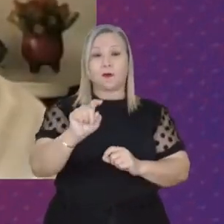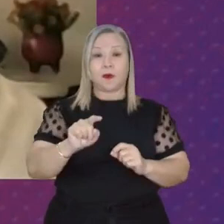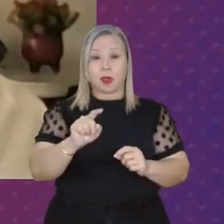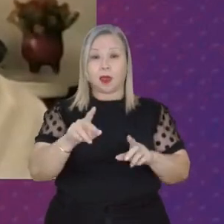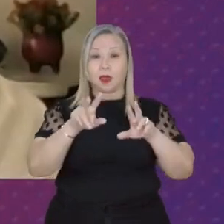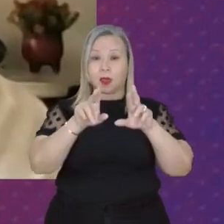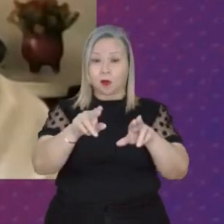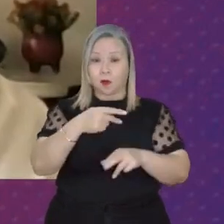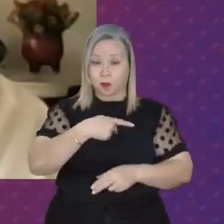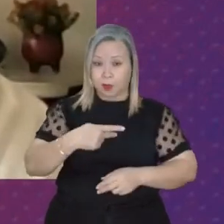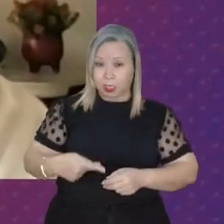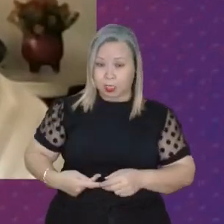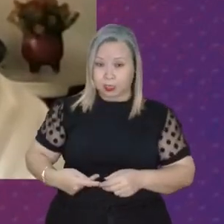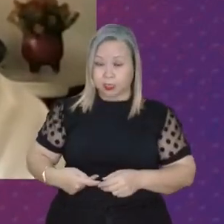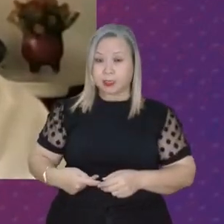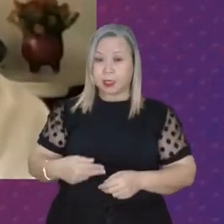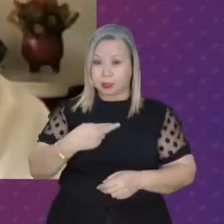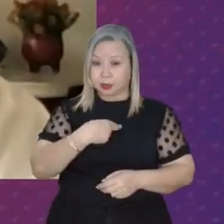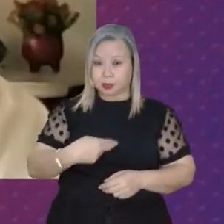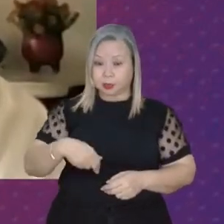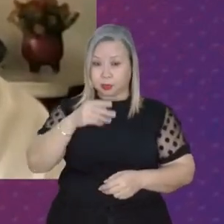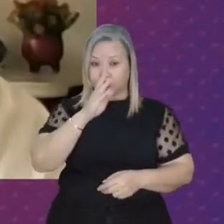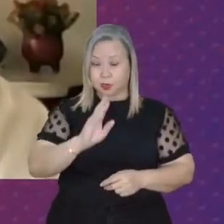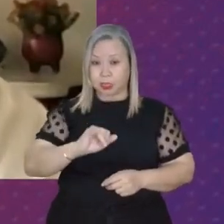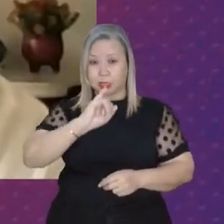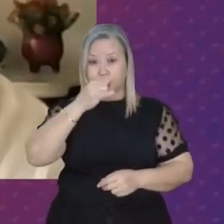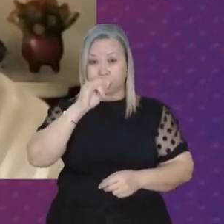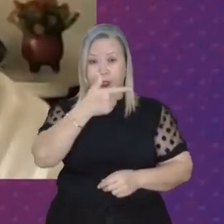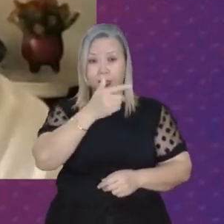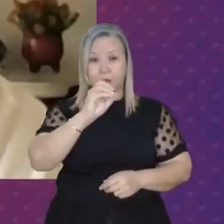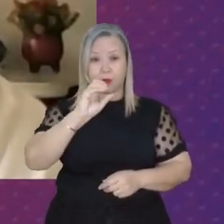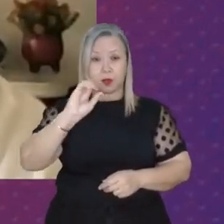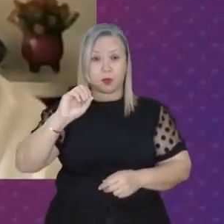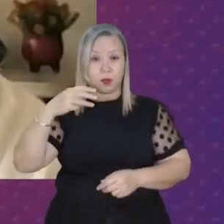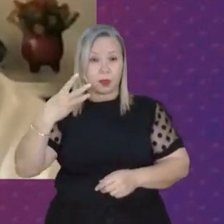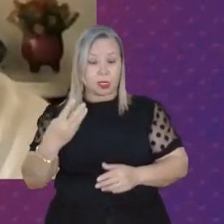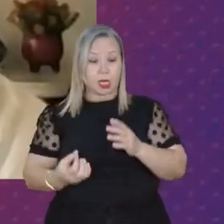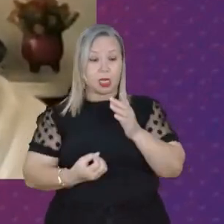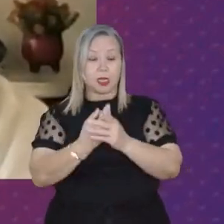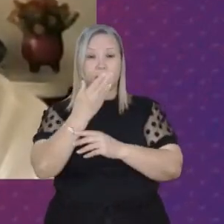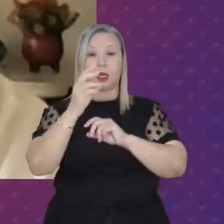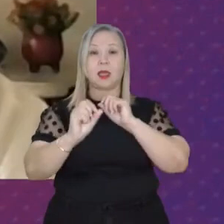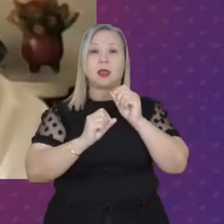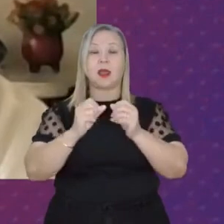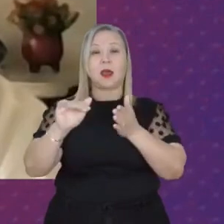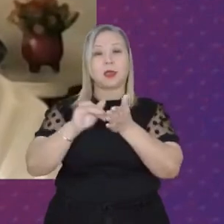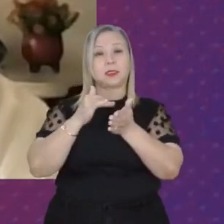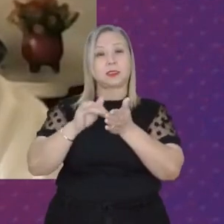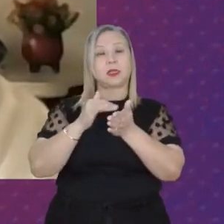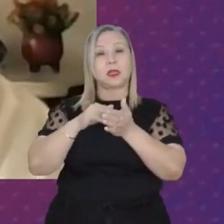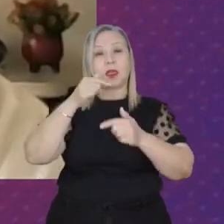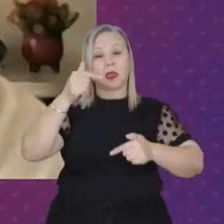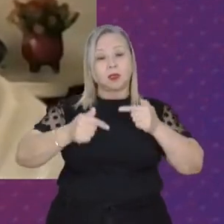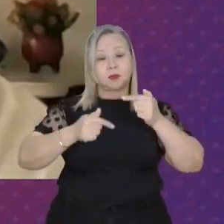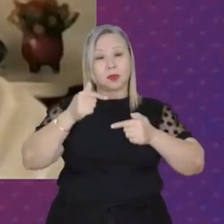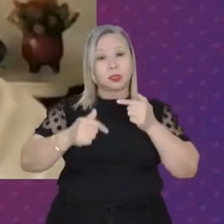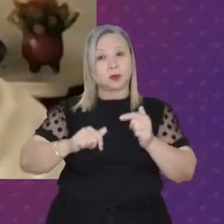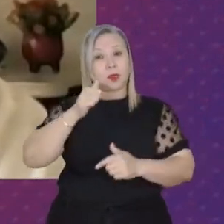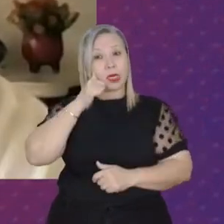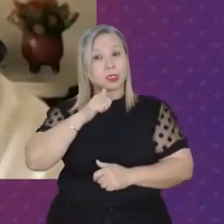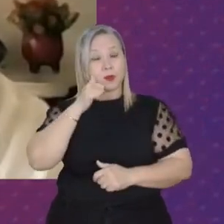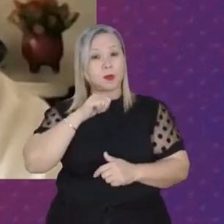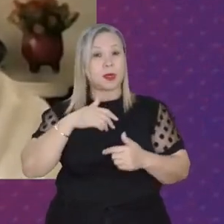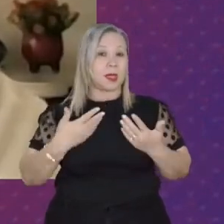da República, ainda em janeiro de 2003, é criar a Secretaria de Políticas para as